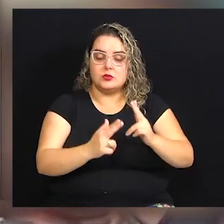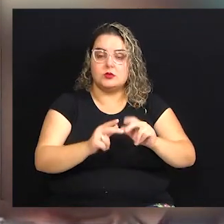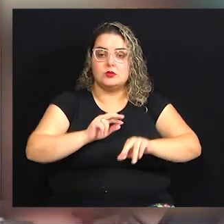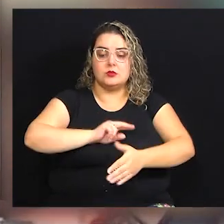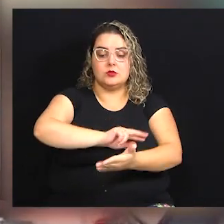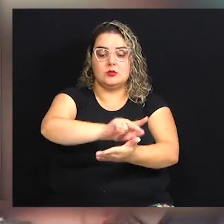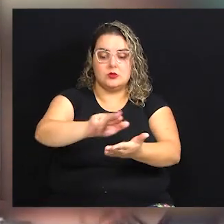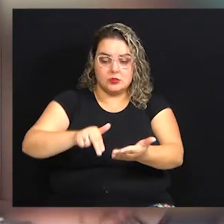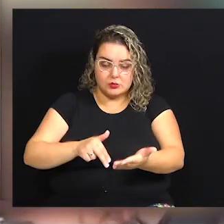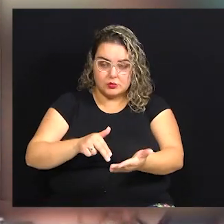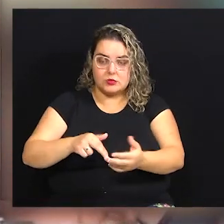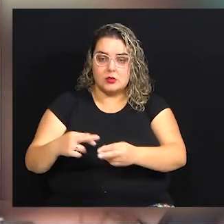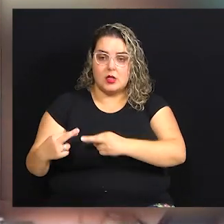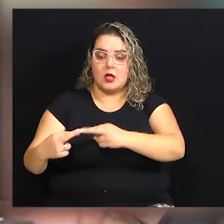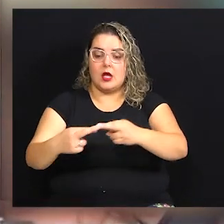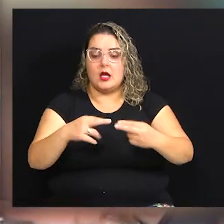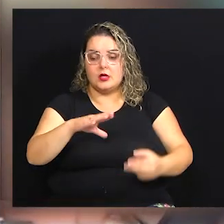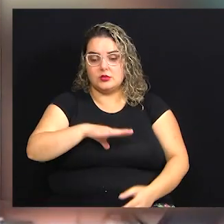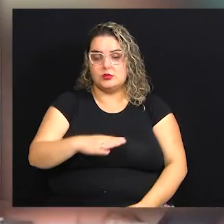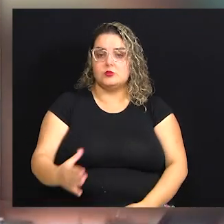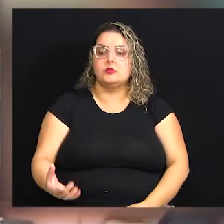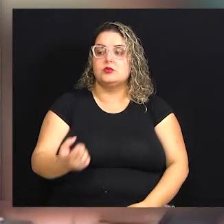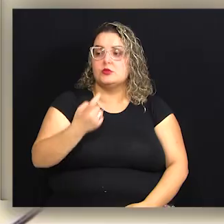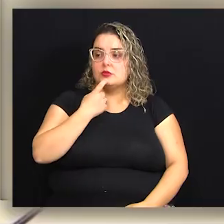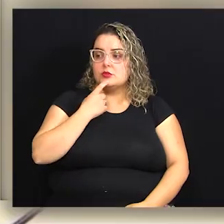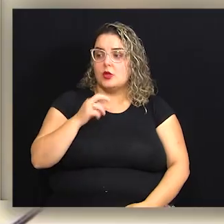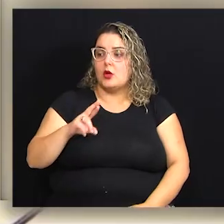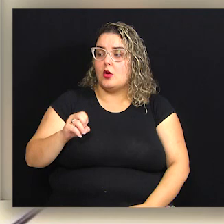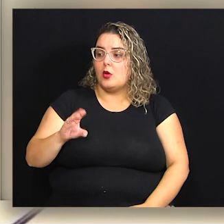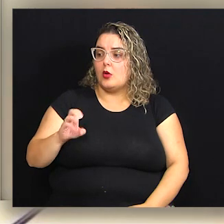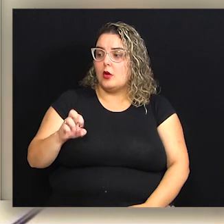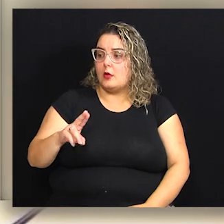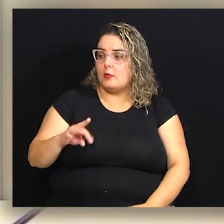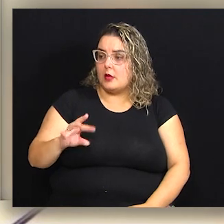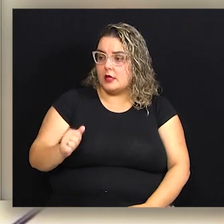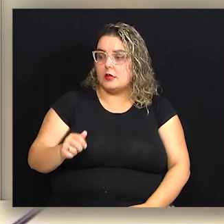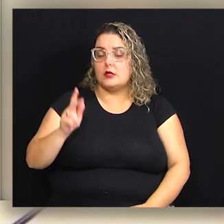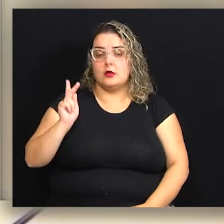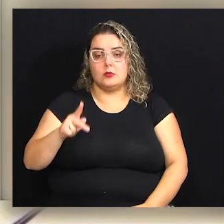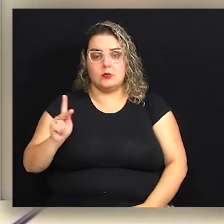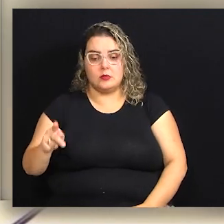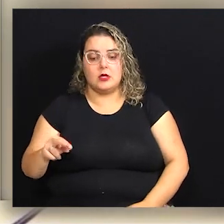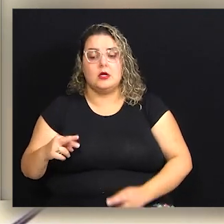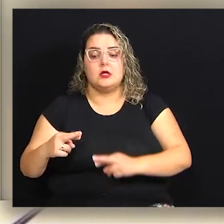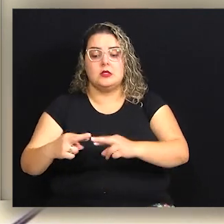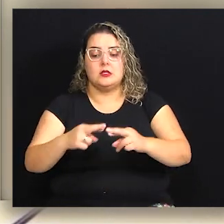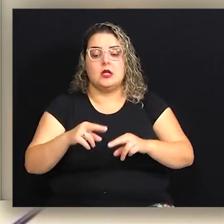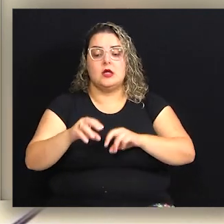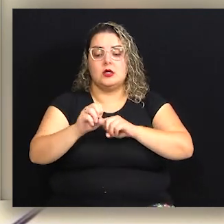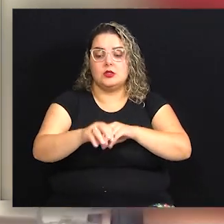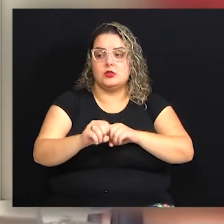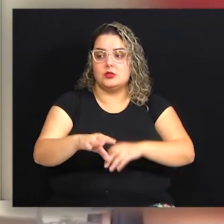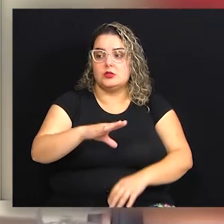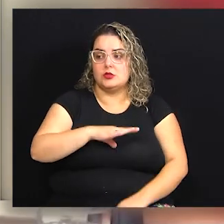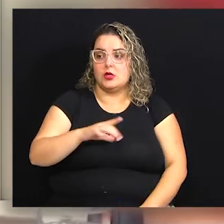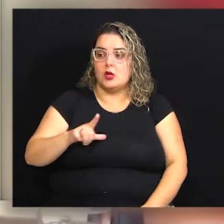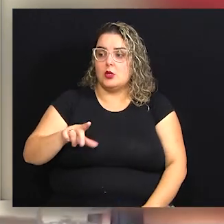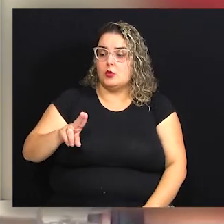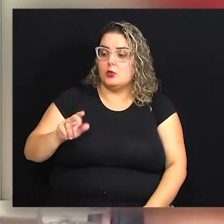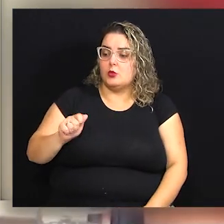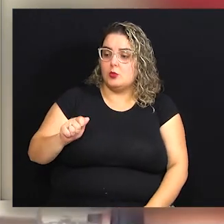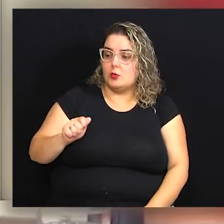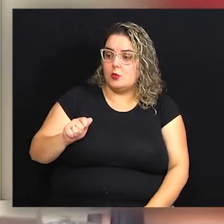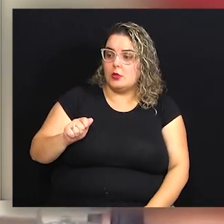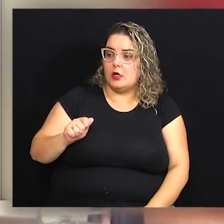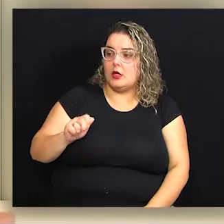na Diversidade na Rede Municipal de Campinas, Roberta de Paula, professora da Rede Municipal de Ensino, Lua Rame,